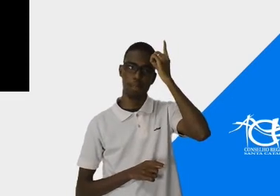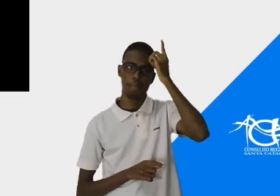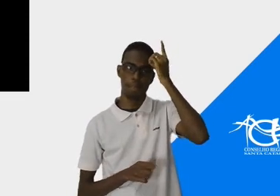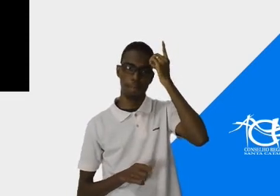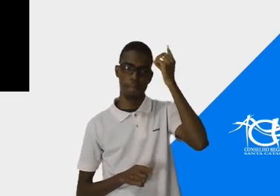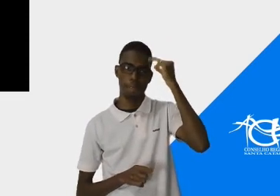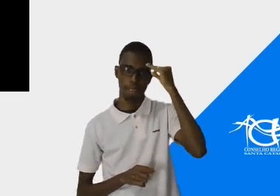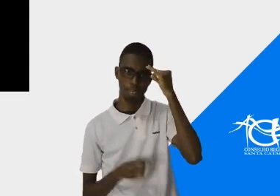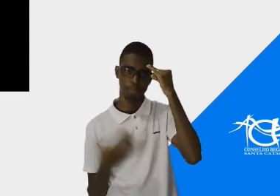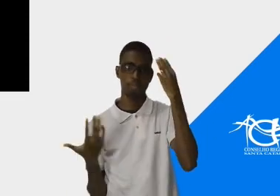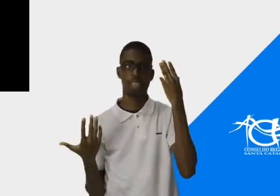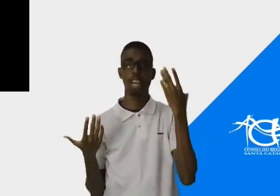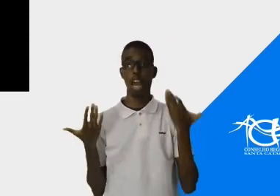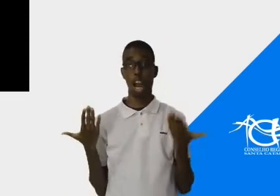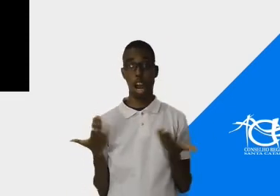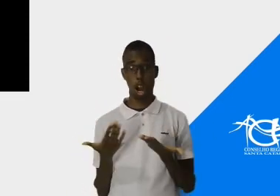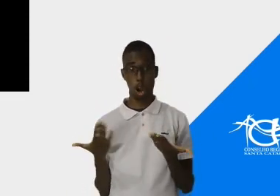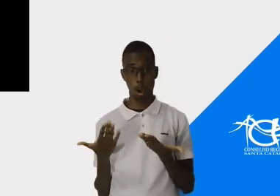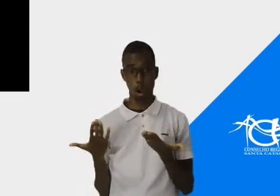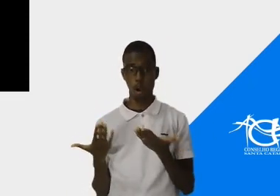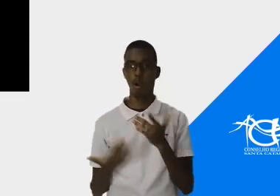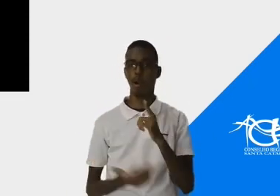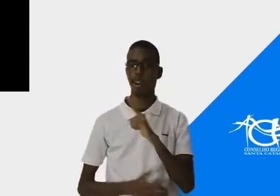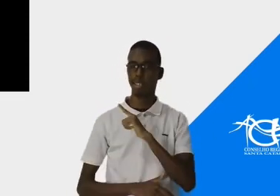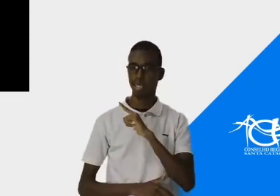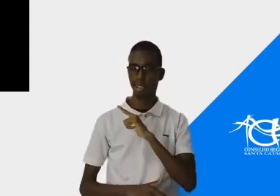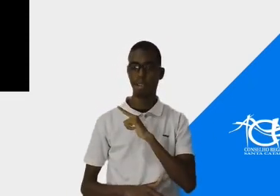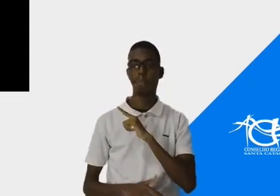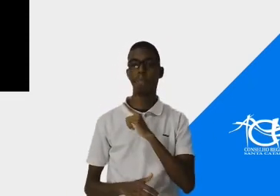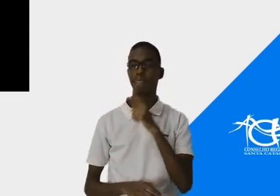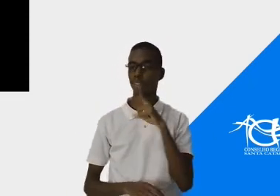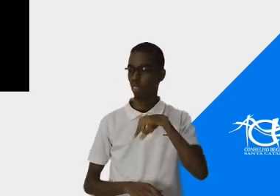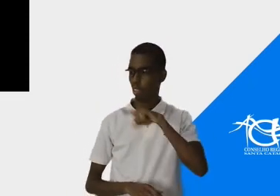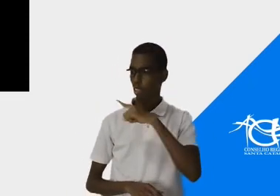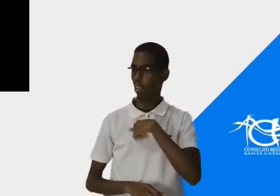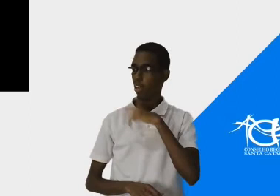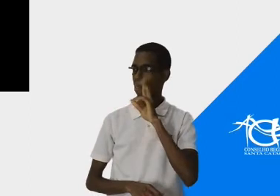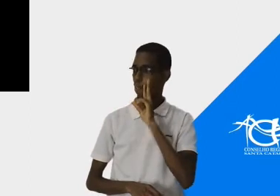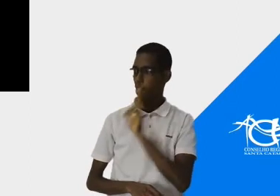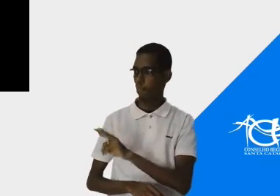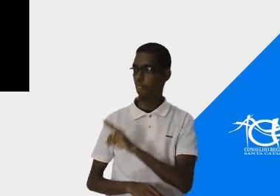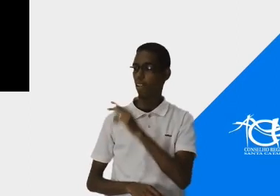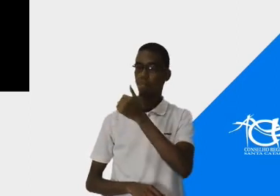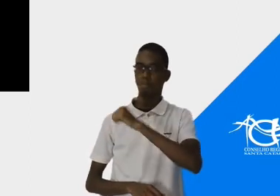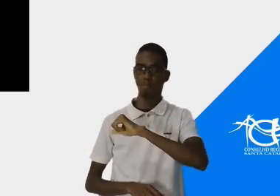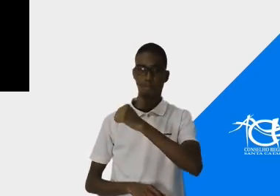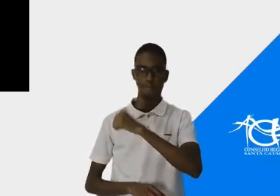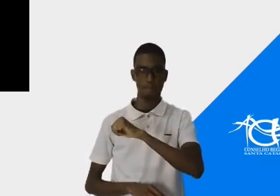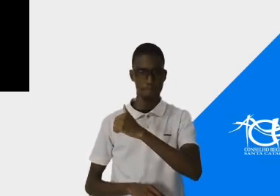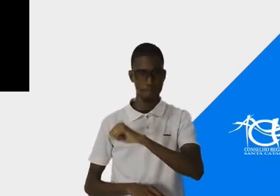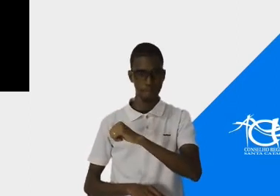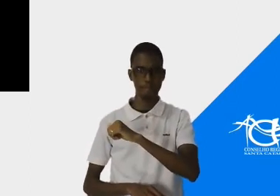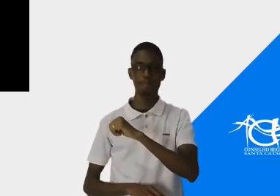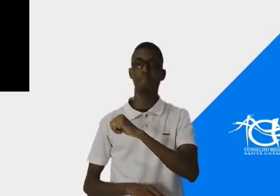recebendo também, estamos avaliando pacientes com encefalite pós-Covid-19.